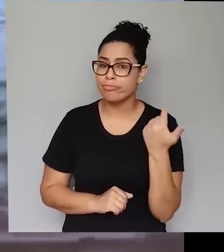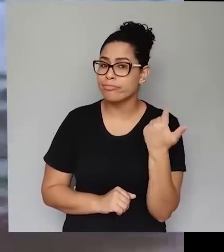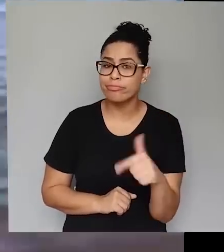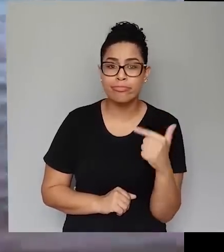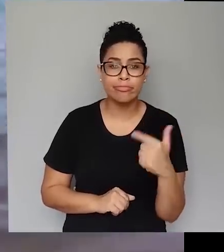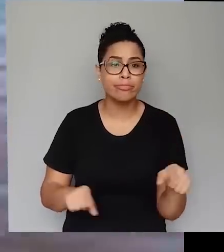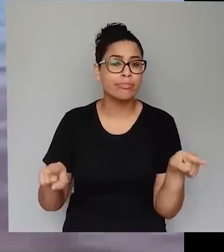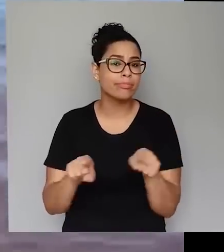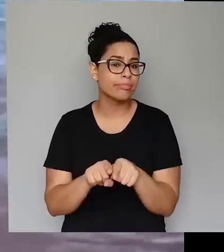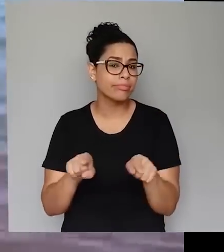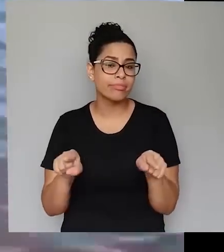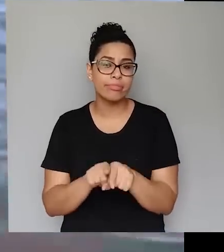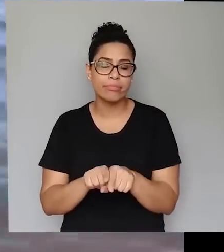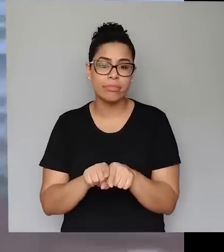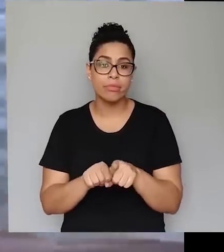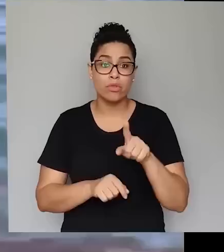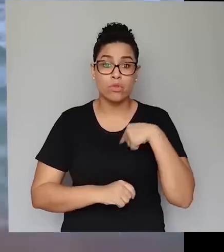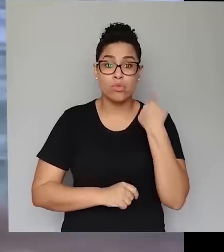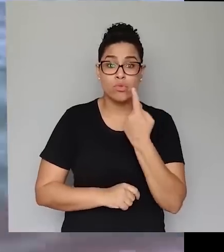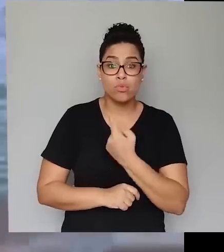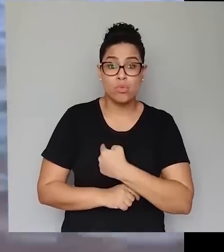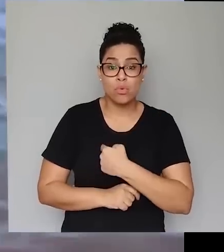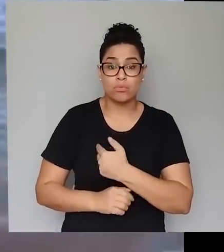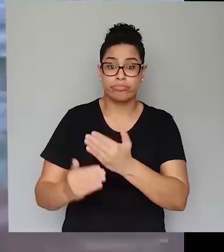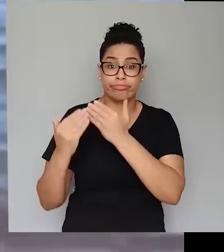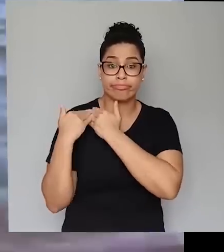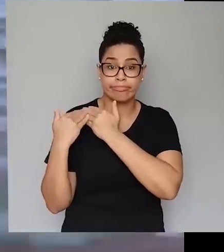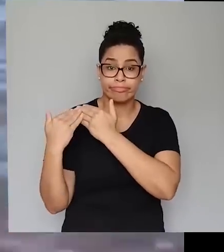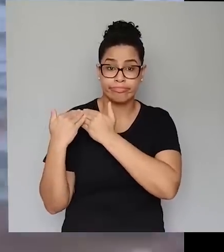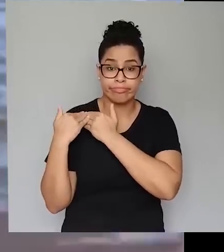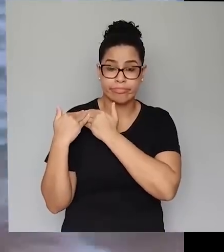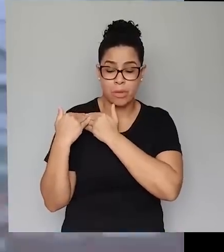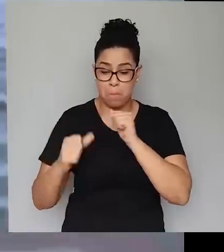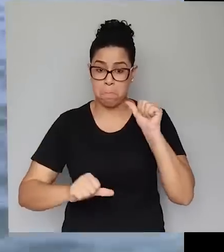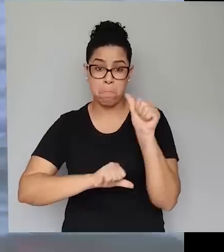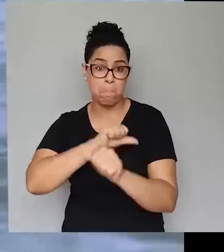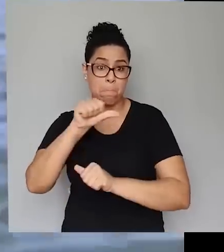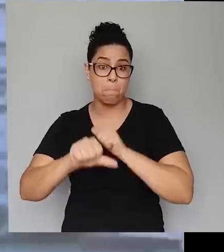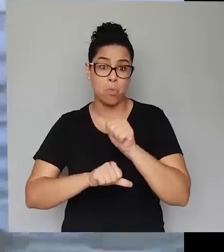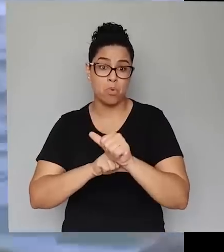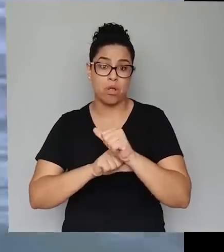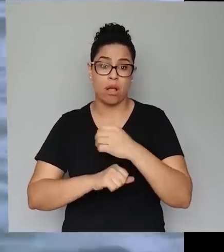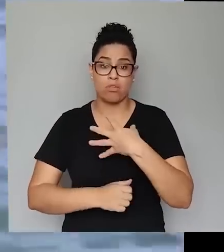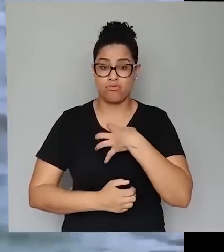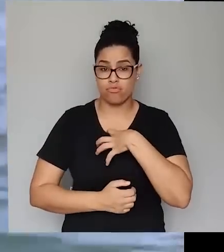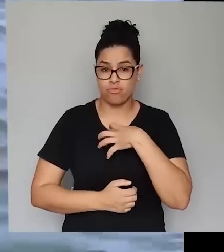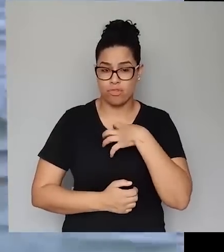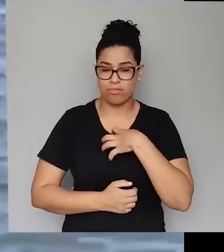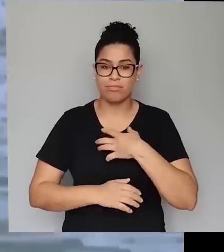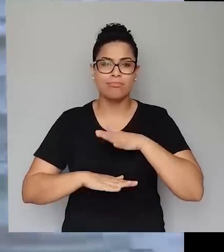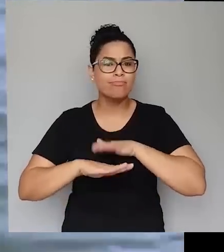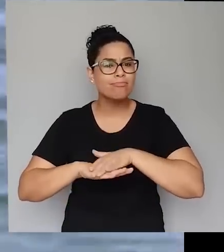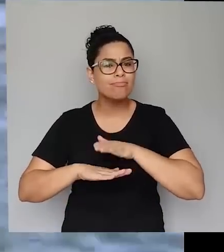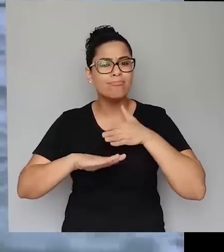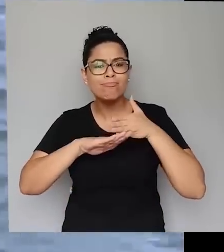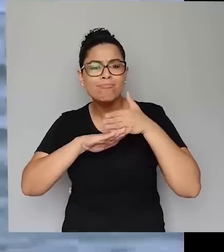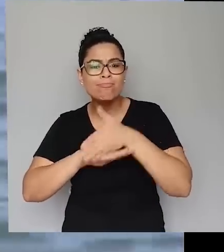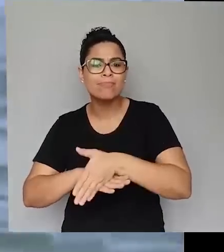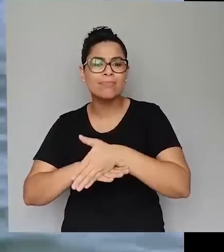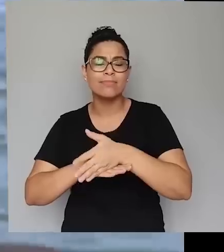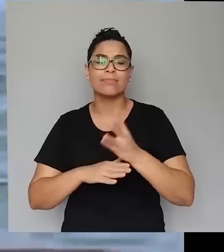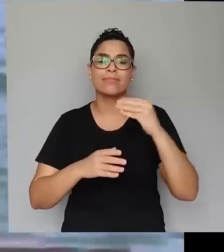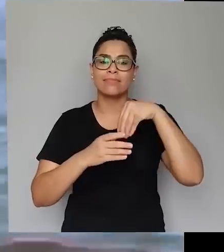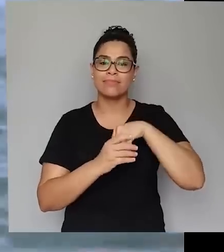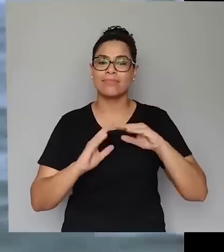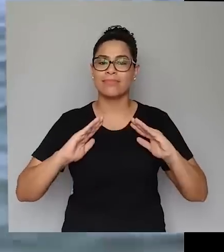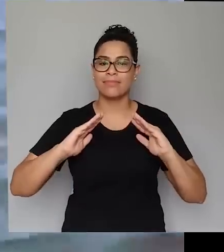vida. É nosso dever transformar essa situação. Faça sua parte aí da sua